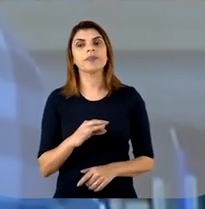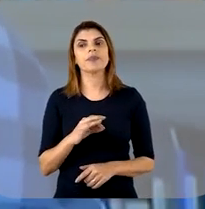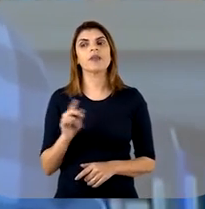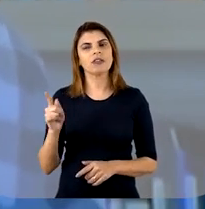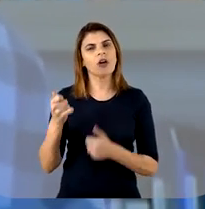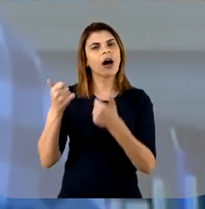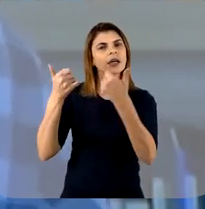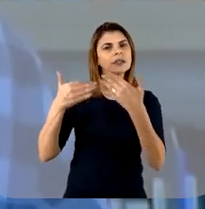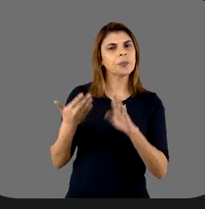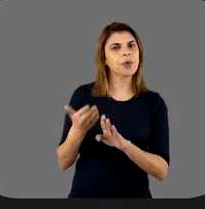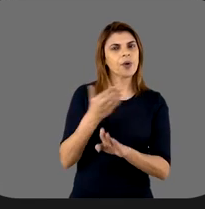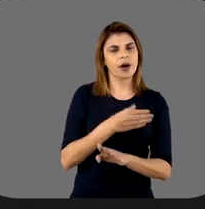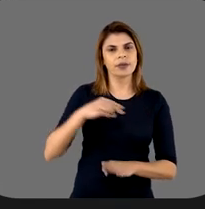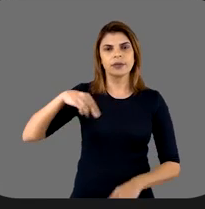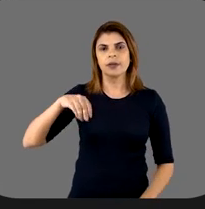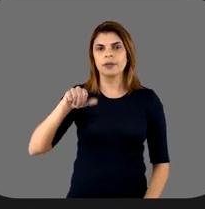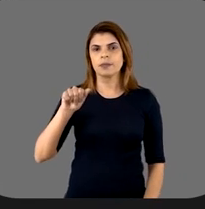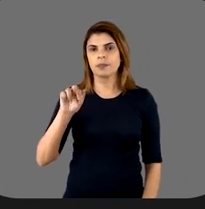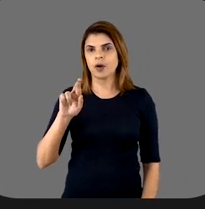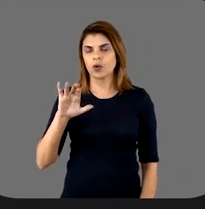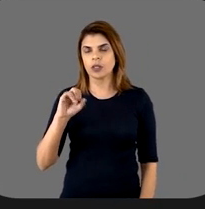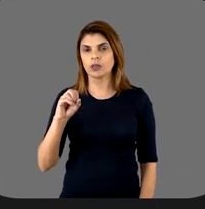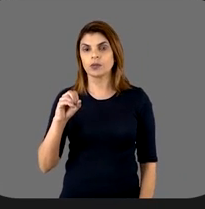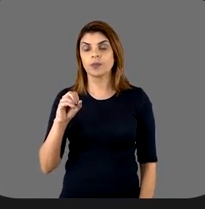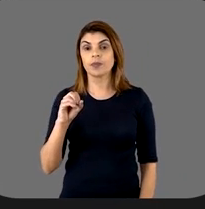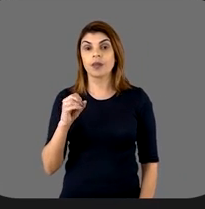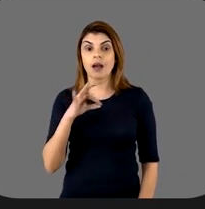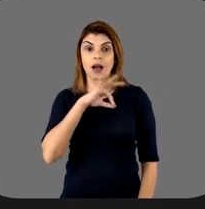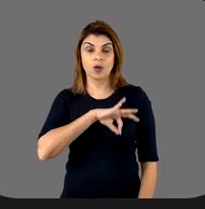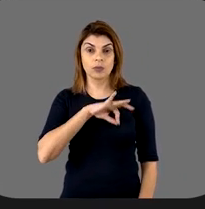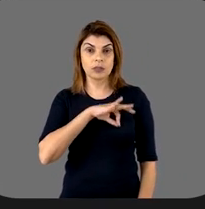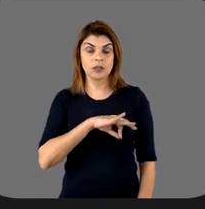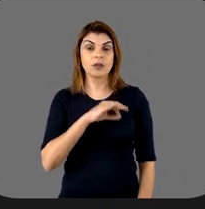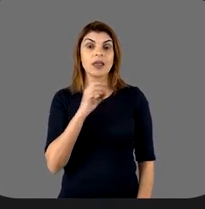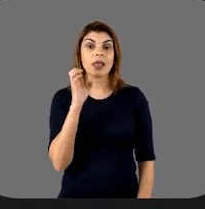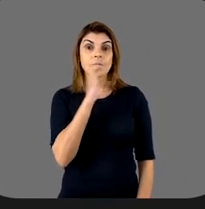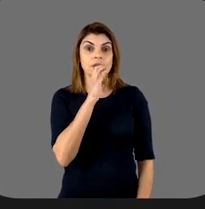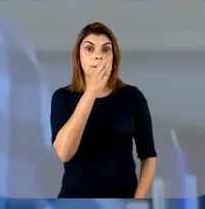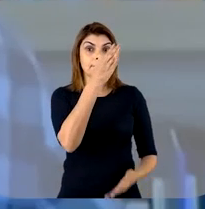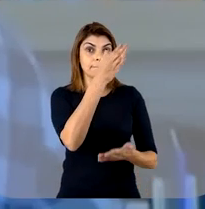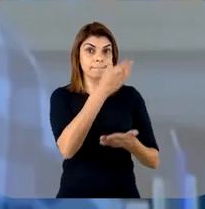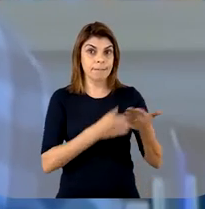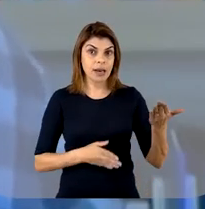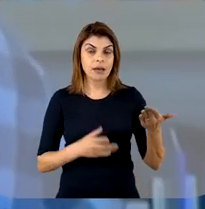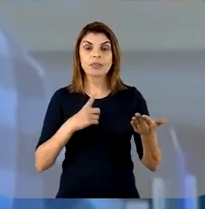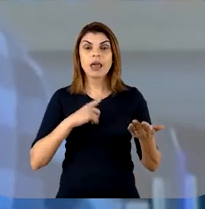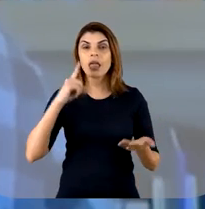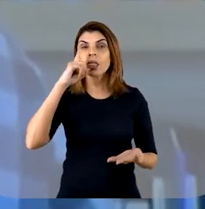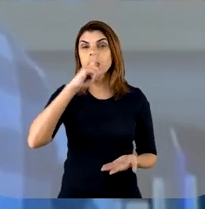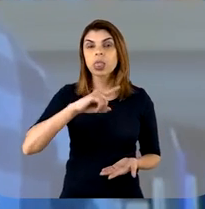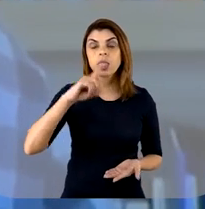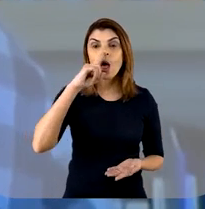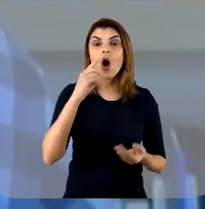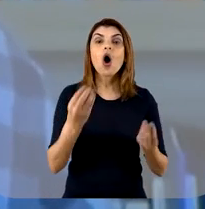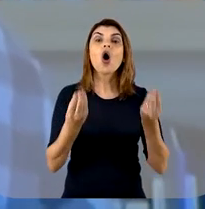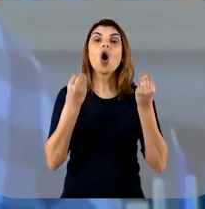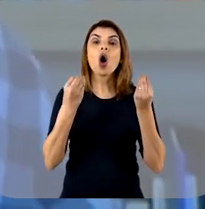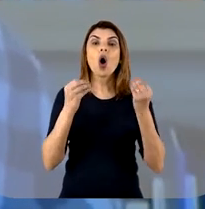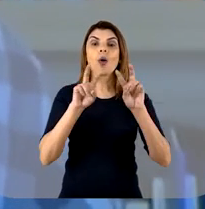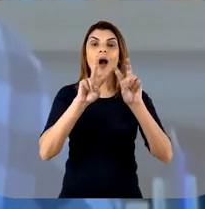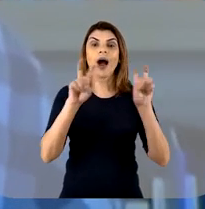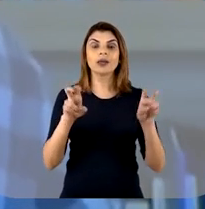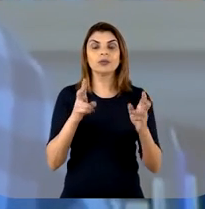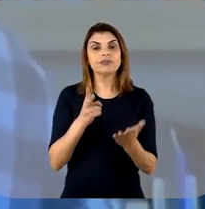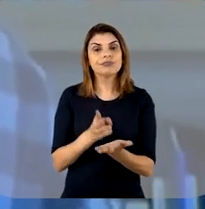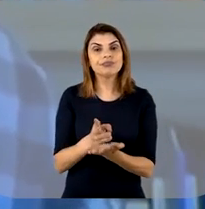como o Maurício citou há pouco, o auxílio emergencial ele já está hoje pela metade e há um vácuo sobre como este